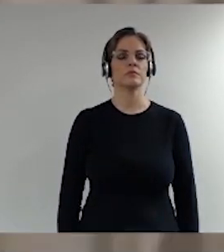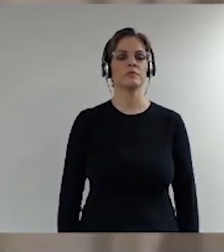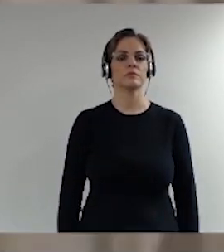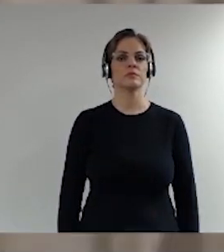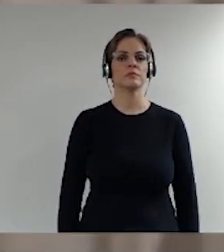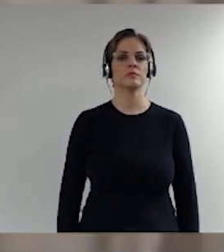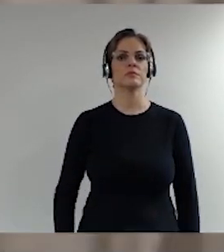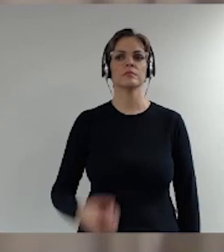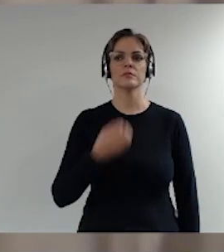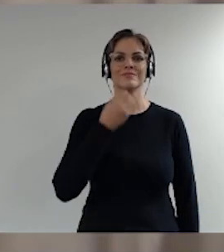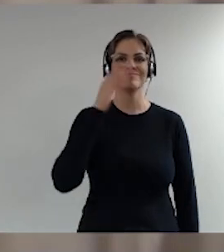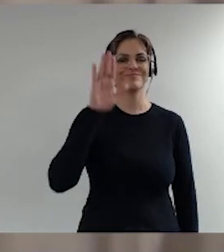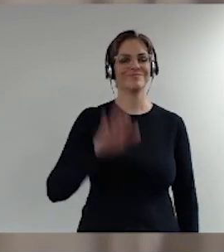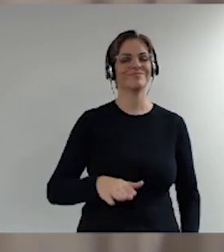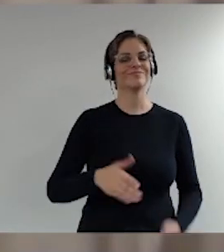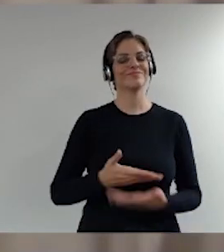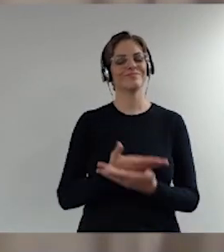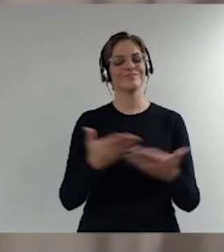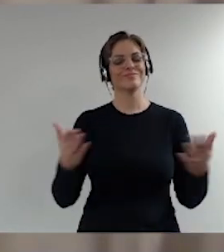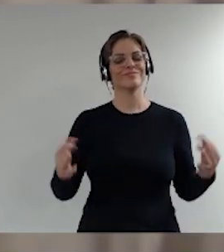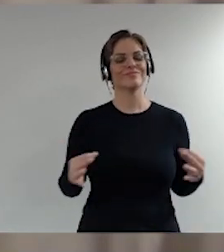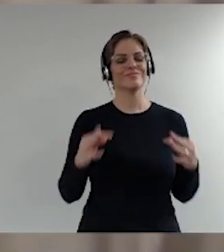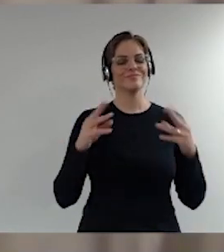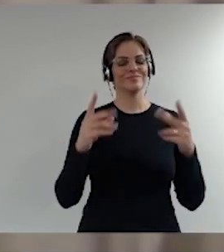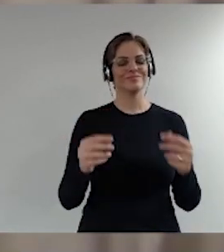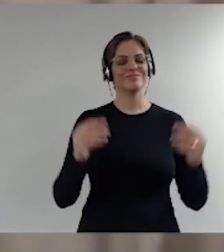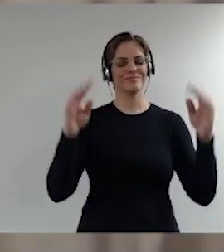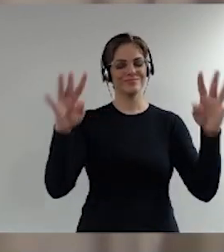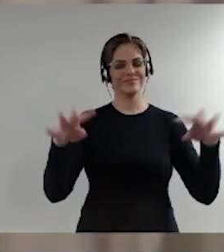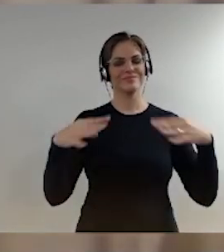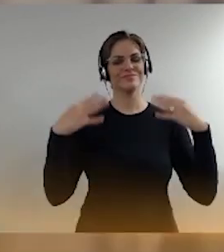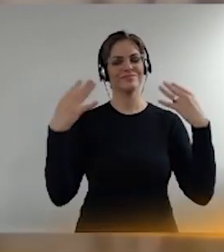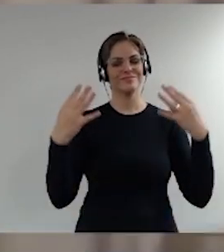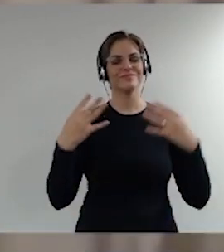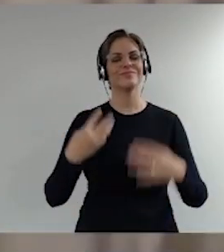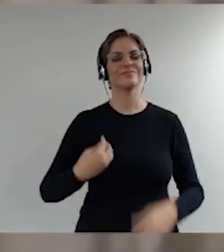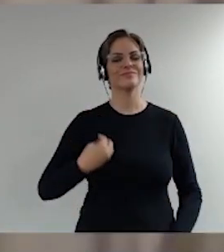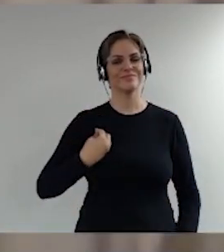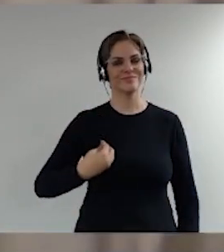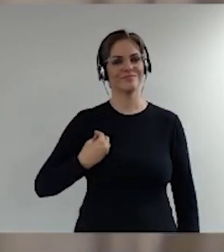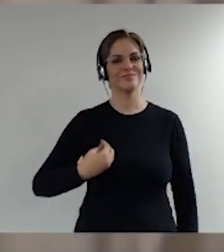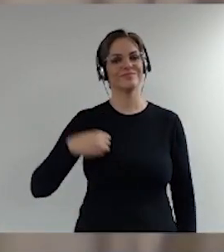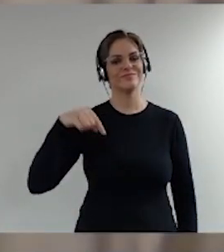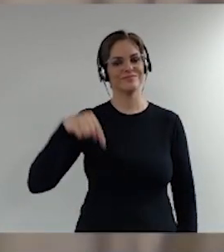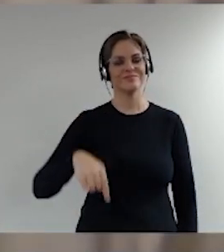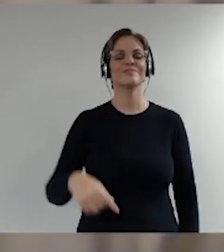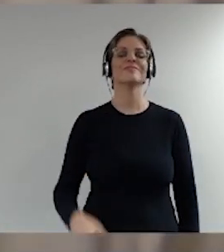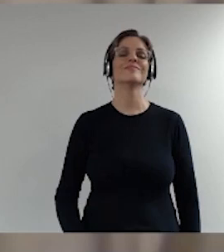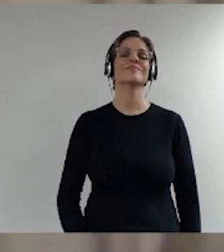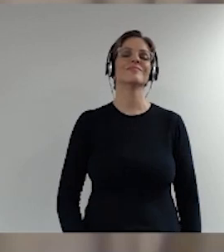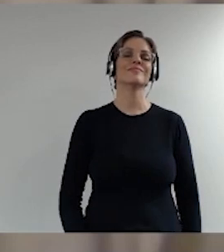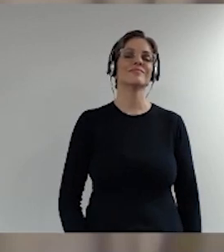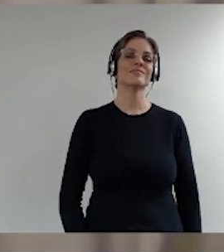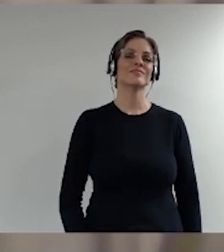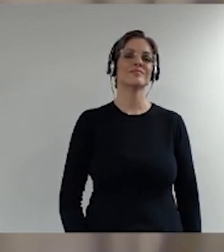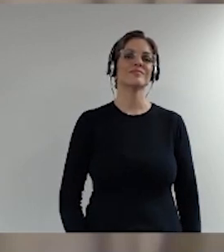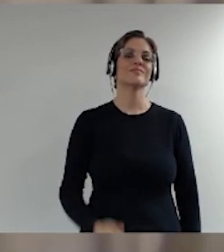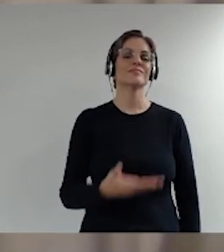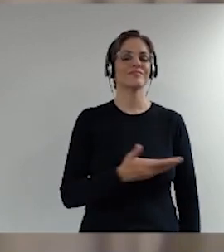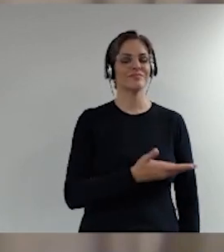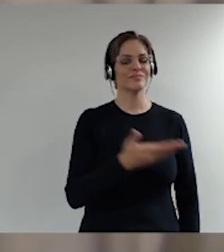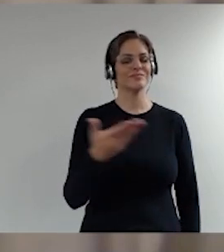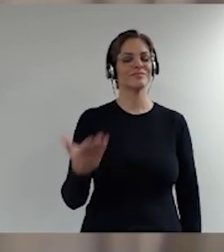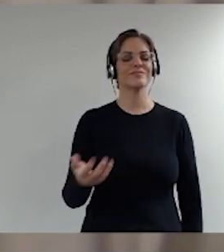Boa tarde a todos, todas que estão nos vendo, né, nos assistindo nesse momento. Boa